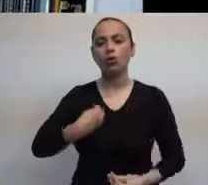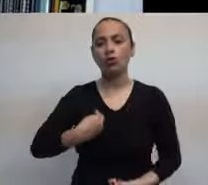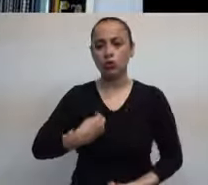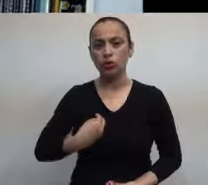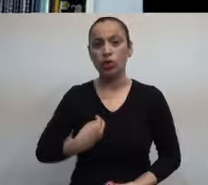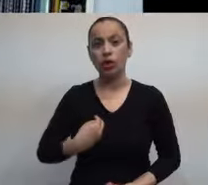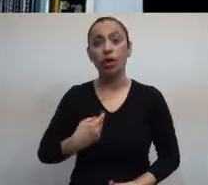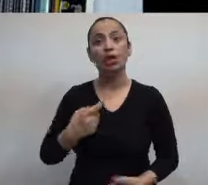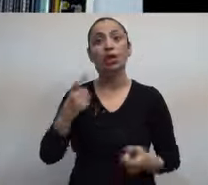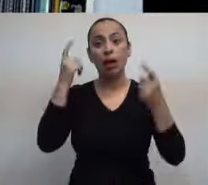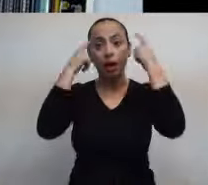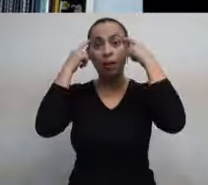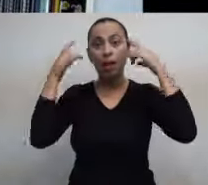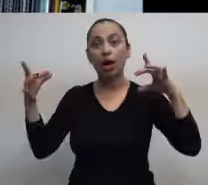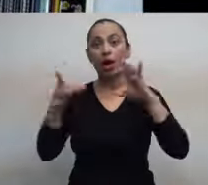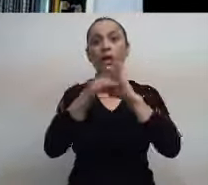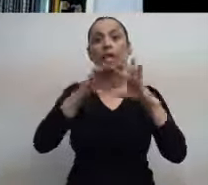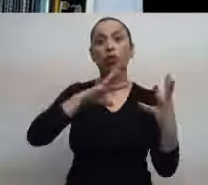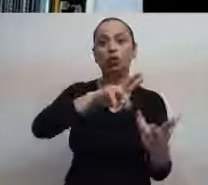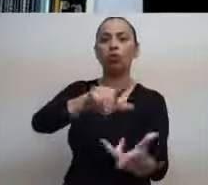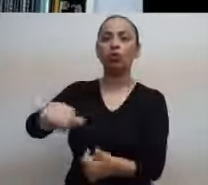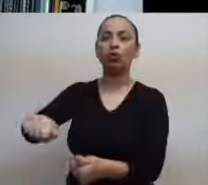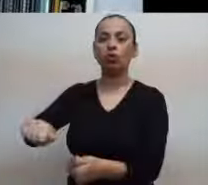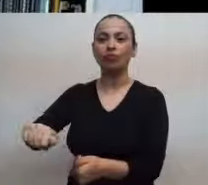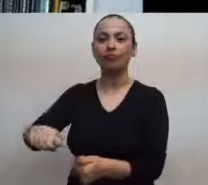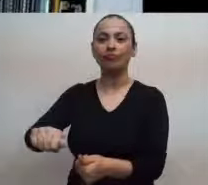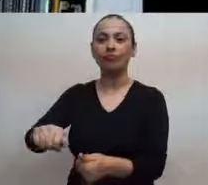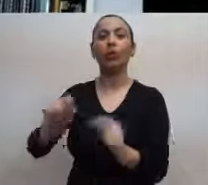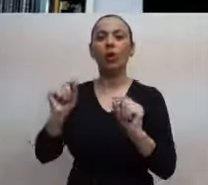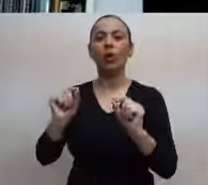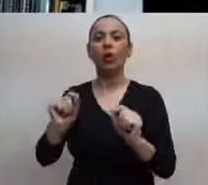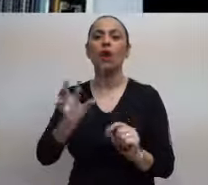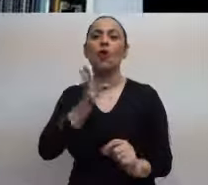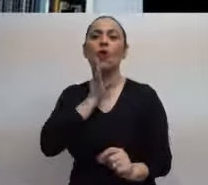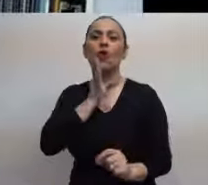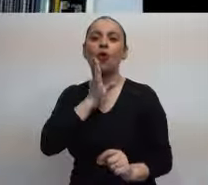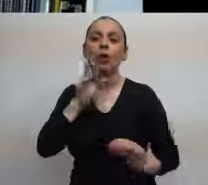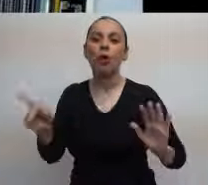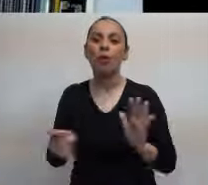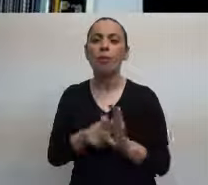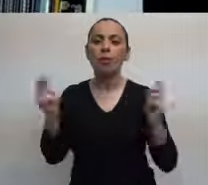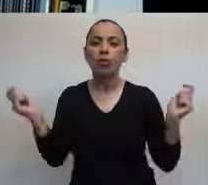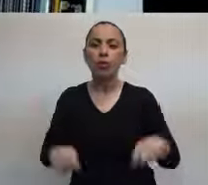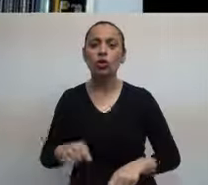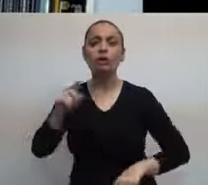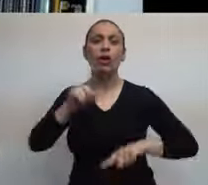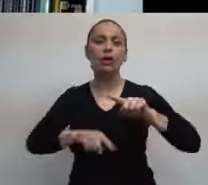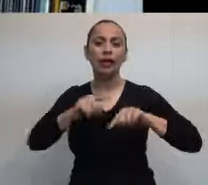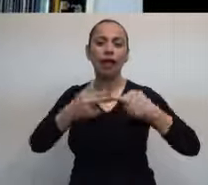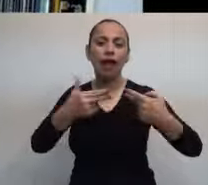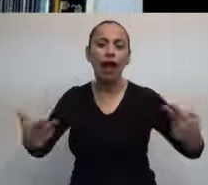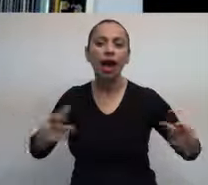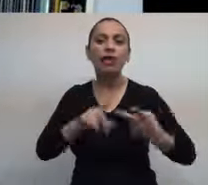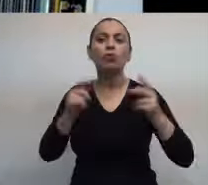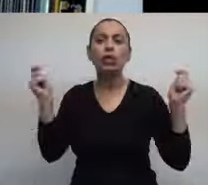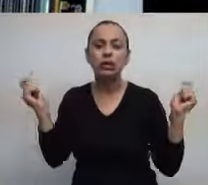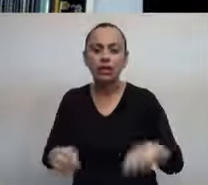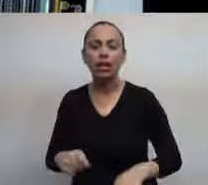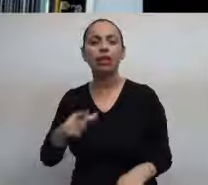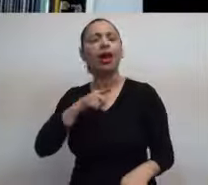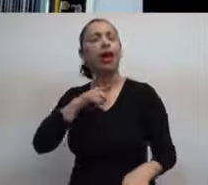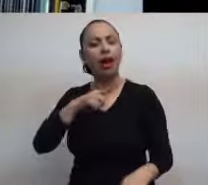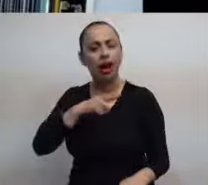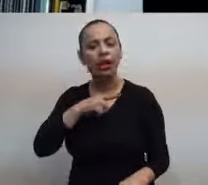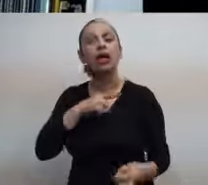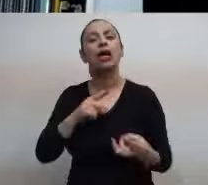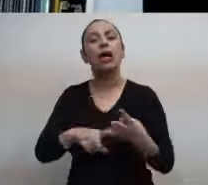e a cabeça conectada no mundo, ou seja, conhecedor de suas condições materiais, de suas potencialidades,